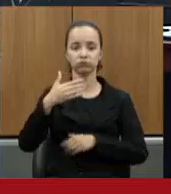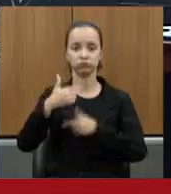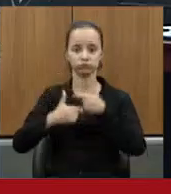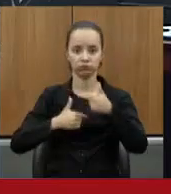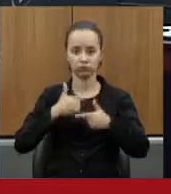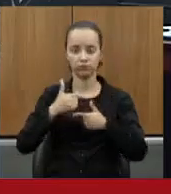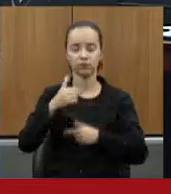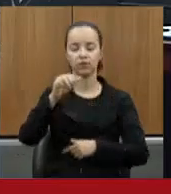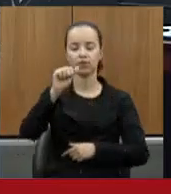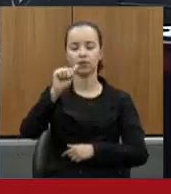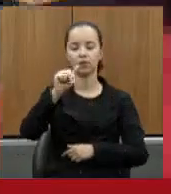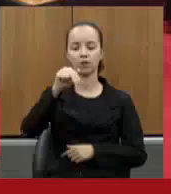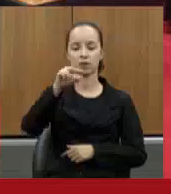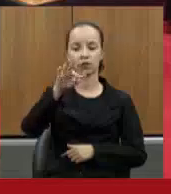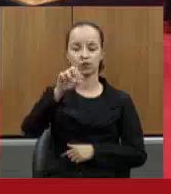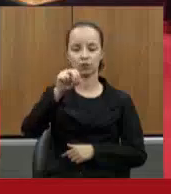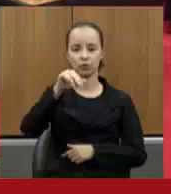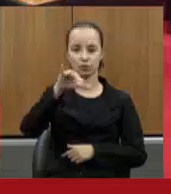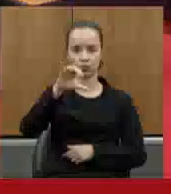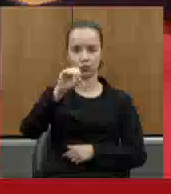Júlio.